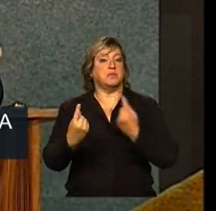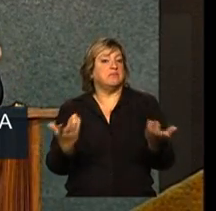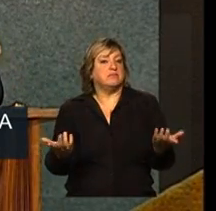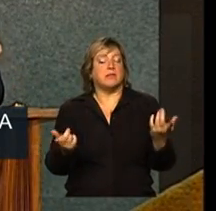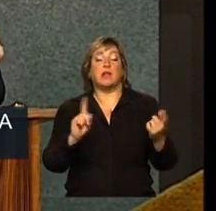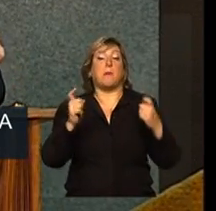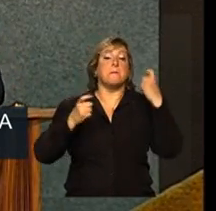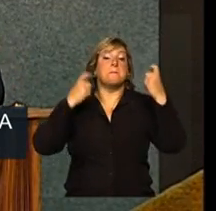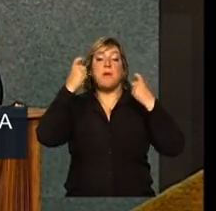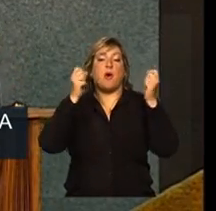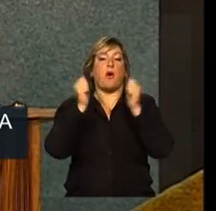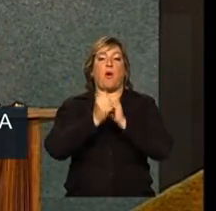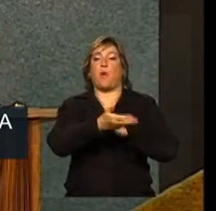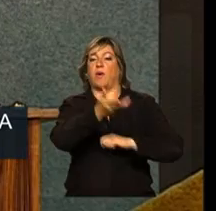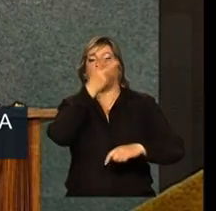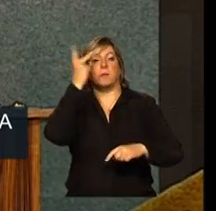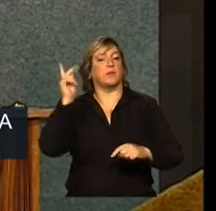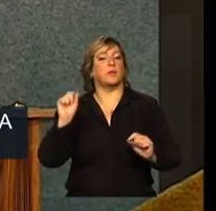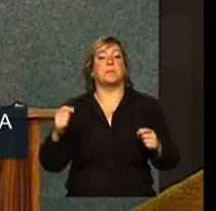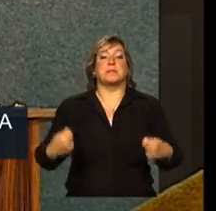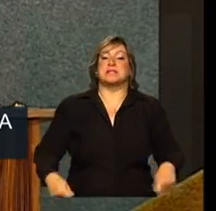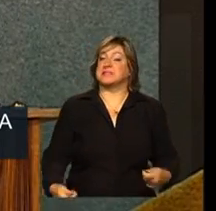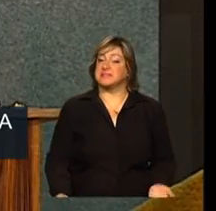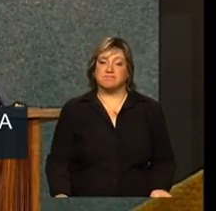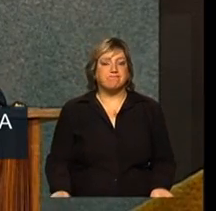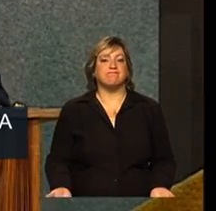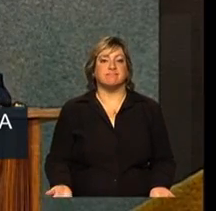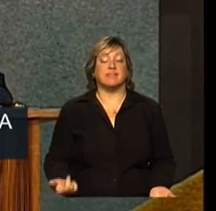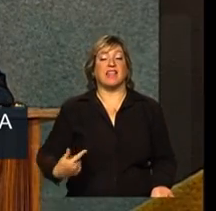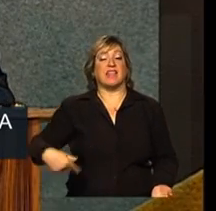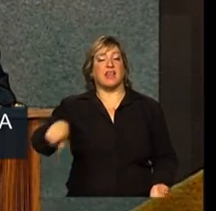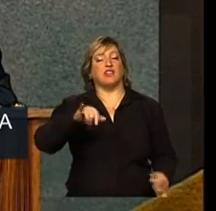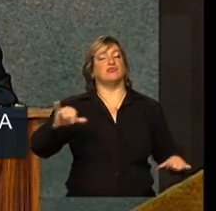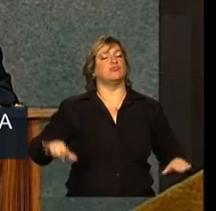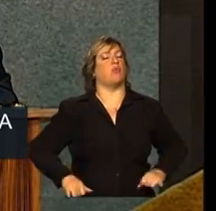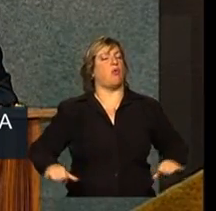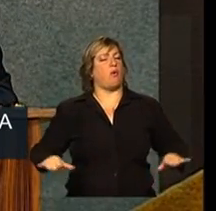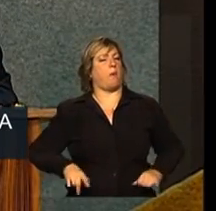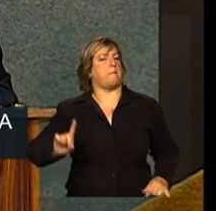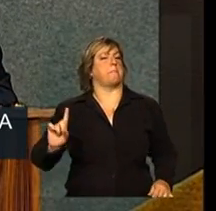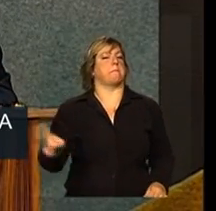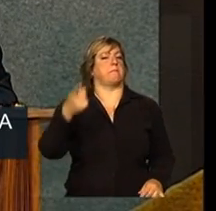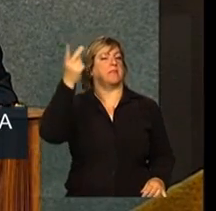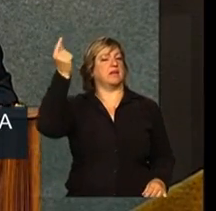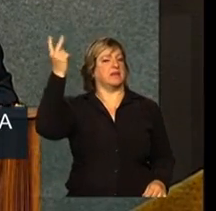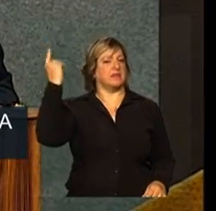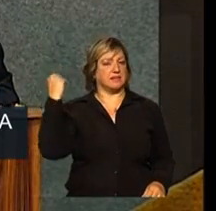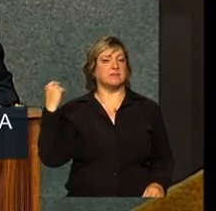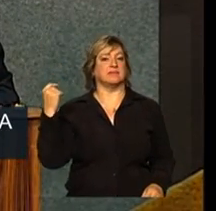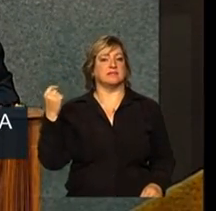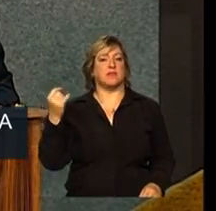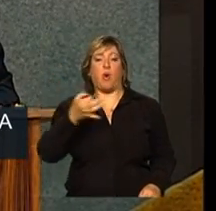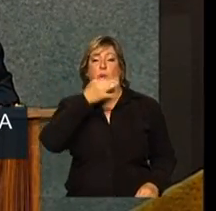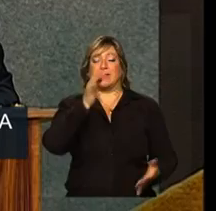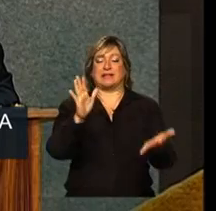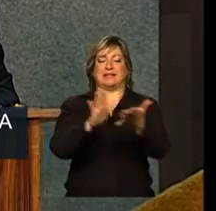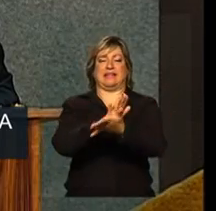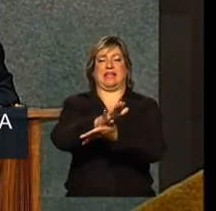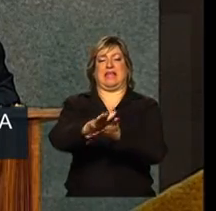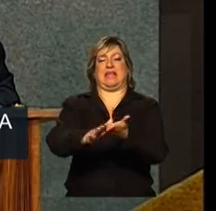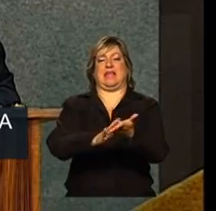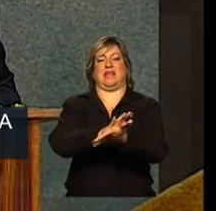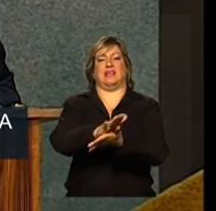dirigiam, não voltavam para atender as suas demandas, eles eram invisíveis, eles não existiam, eles não